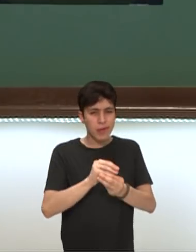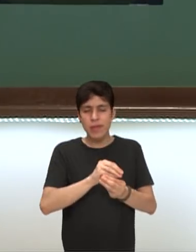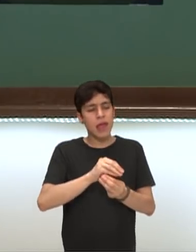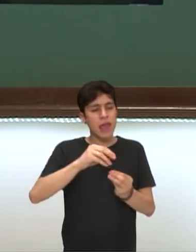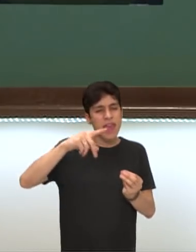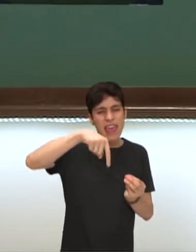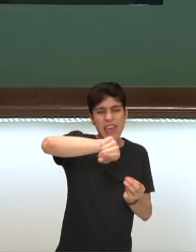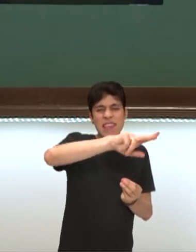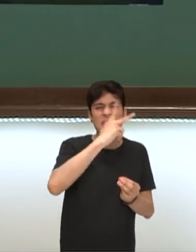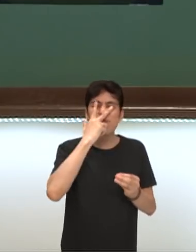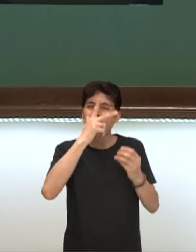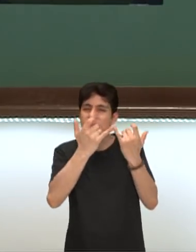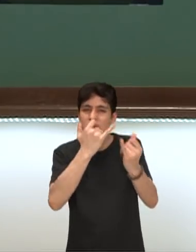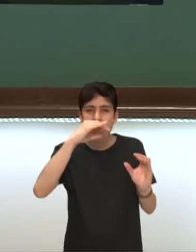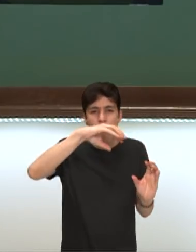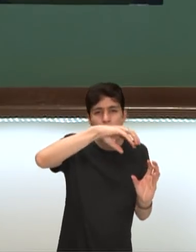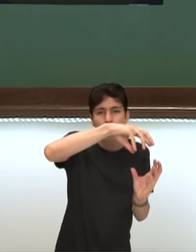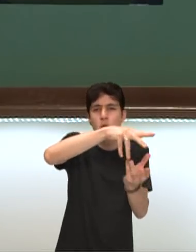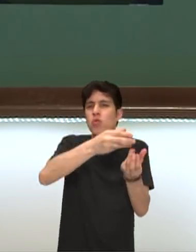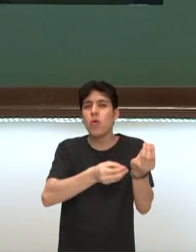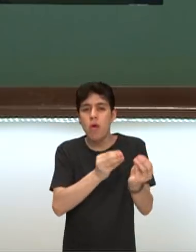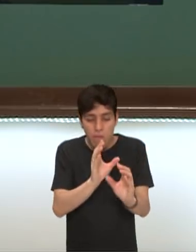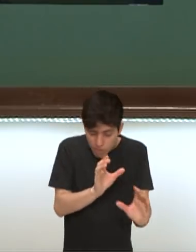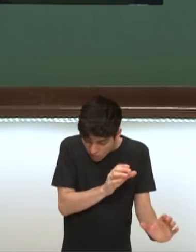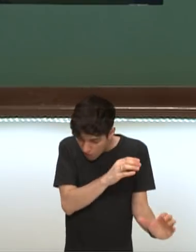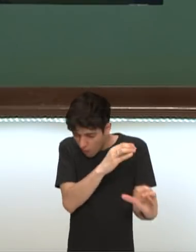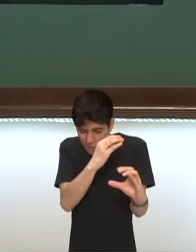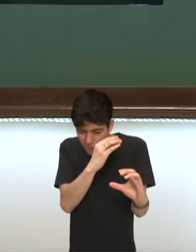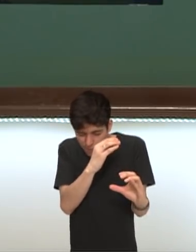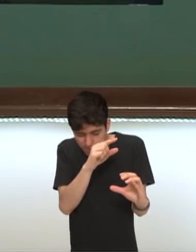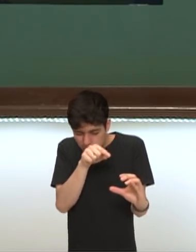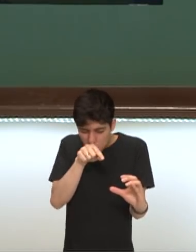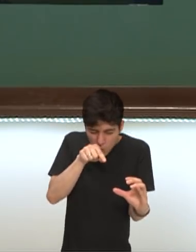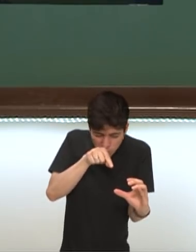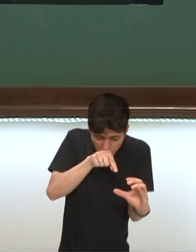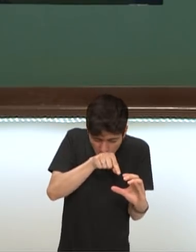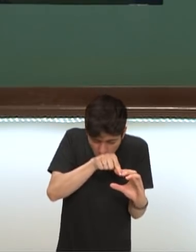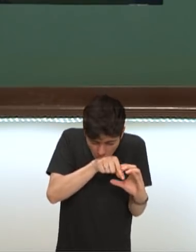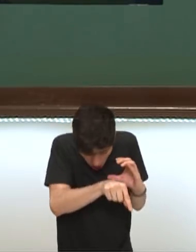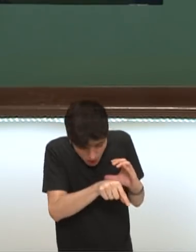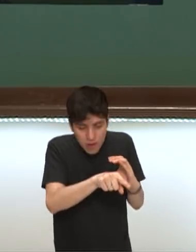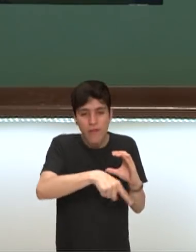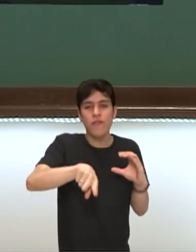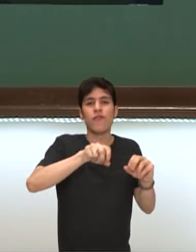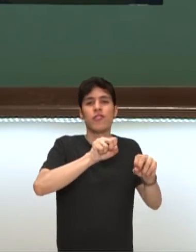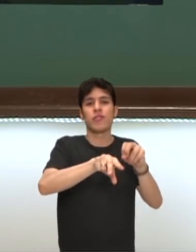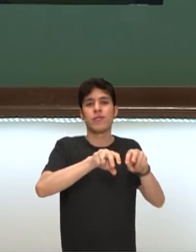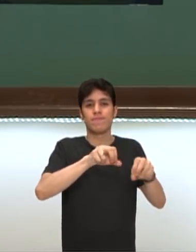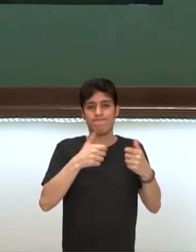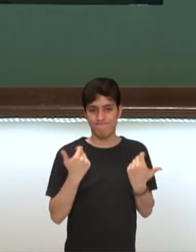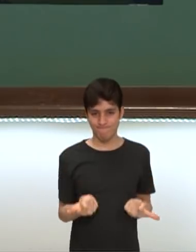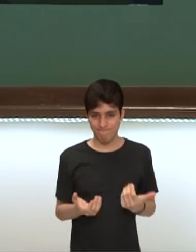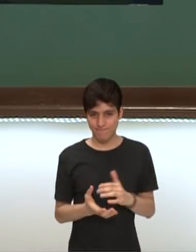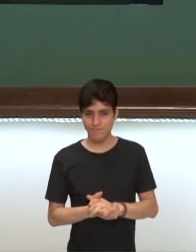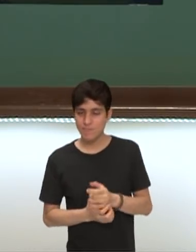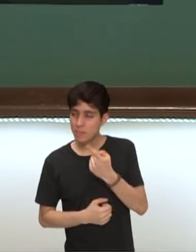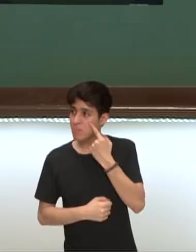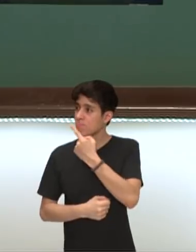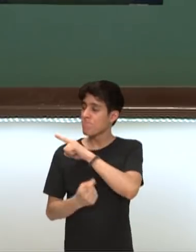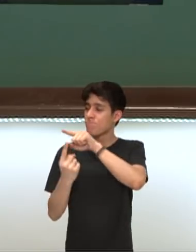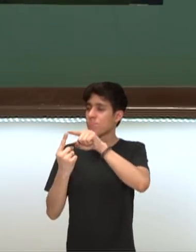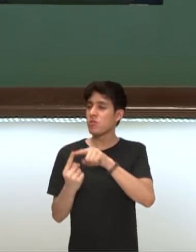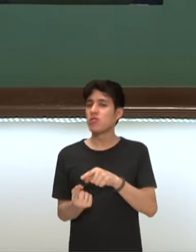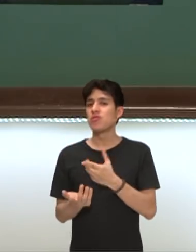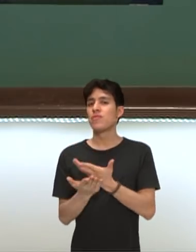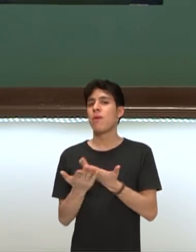e mirabolante dos vírus, tudo bem? Então, os nossos objetivos da aula de hoje, acompanhem comigo lá no